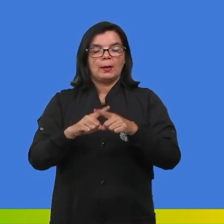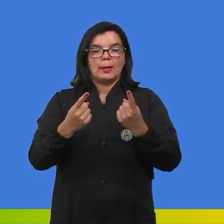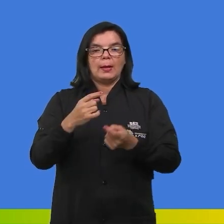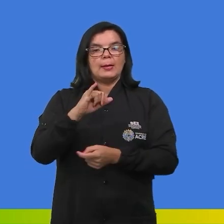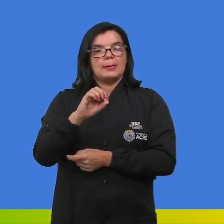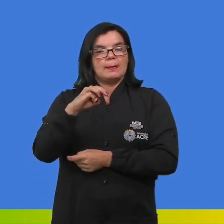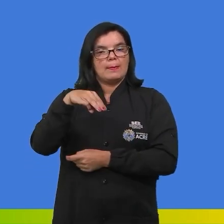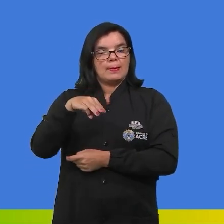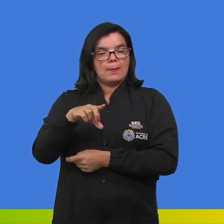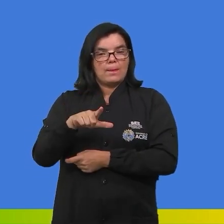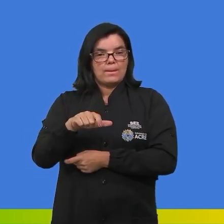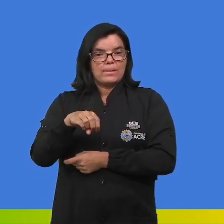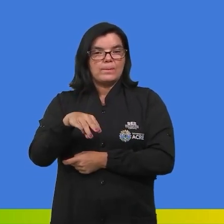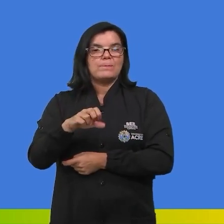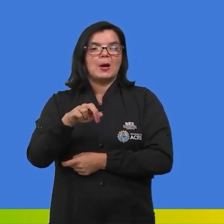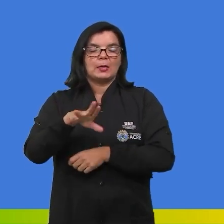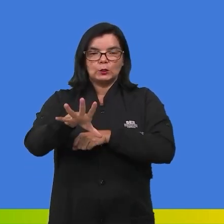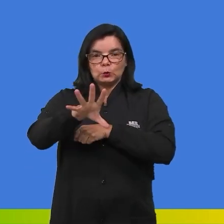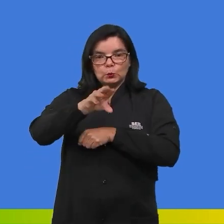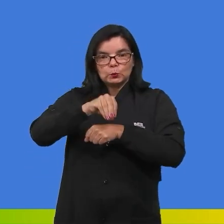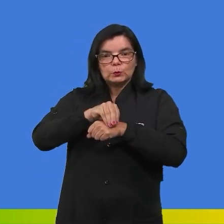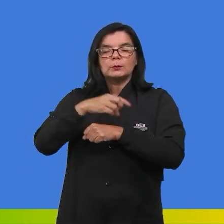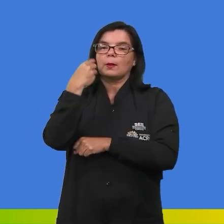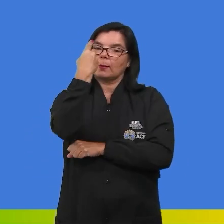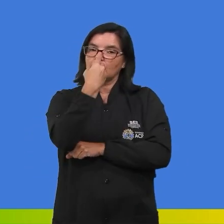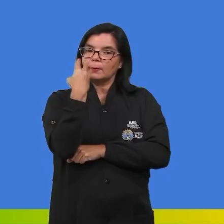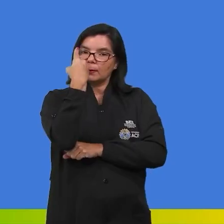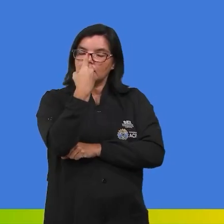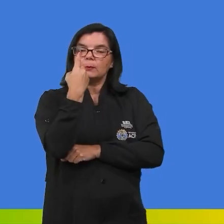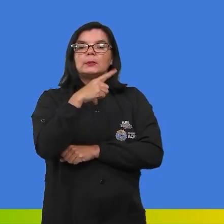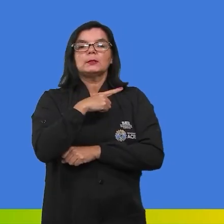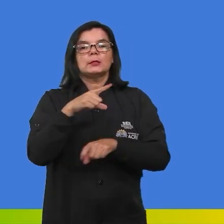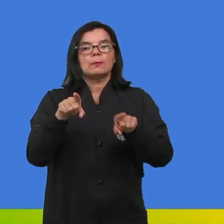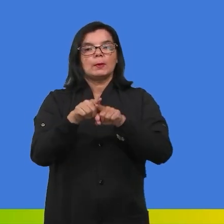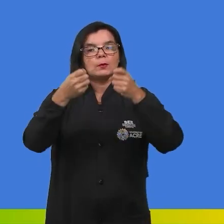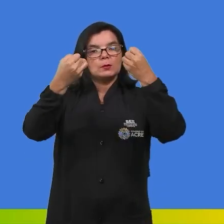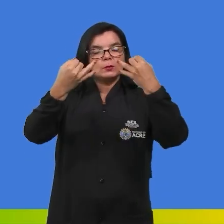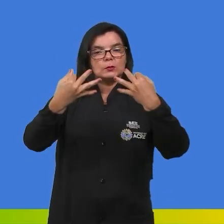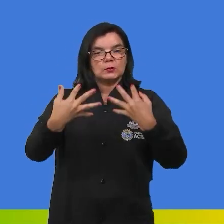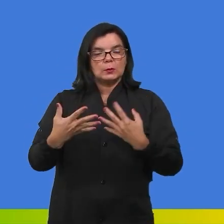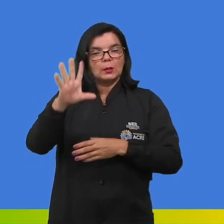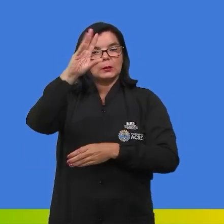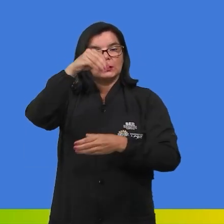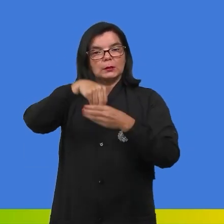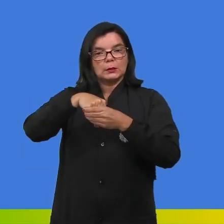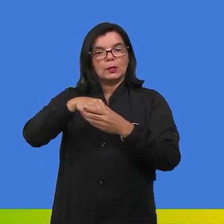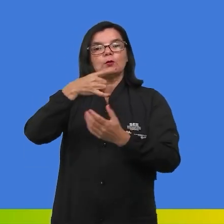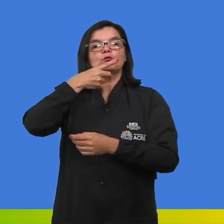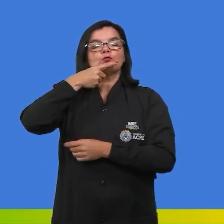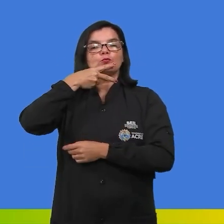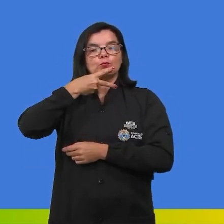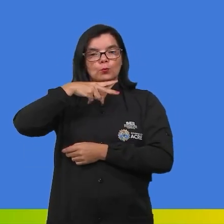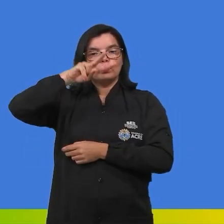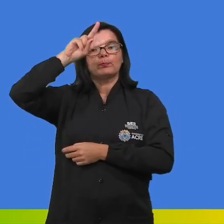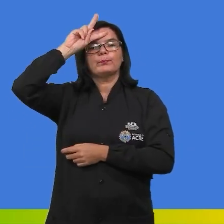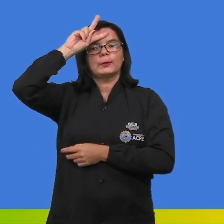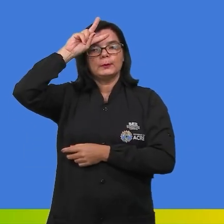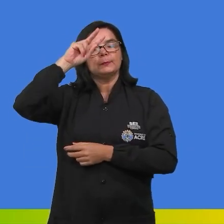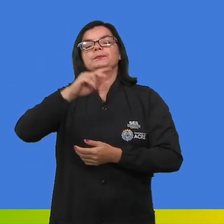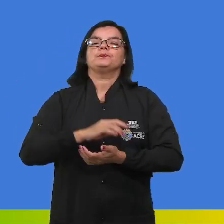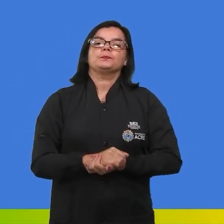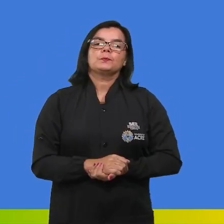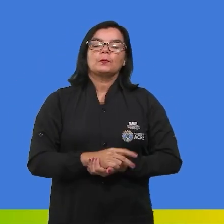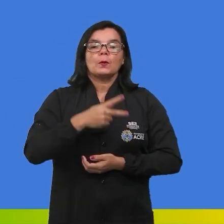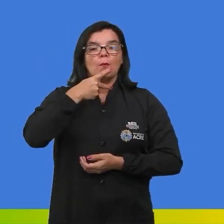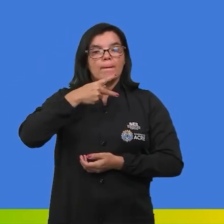Aymara, perdão, né, que são incorporadas também à língua espanhola e são também faladas aí dentro do Peru. Né.